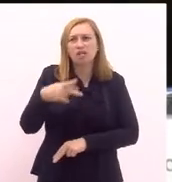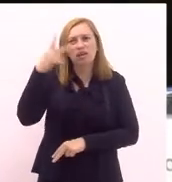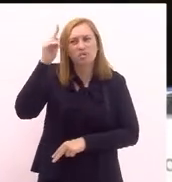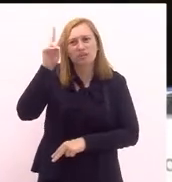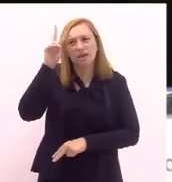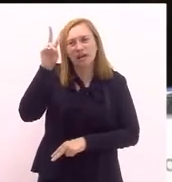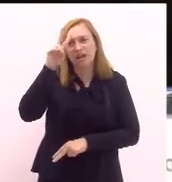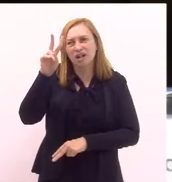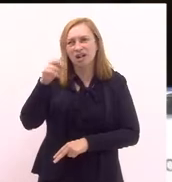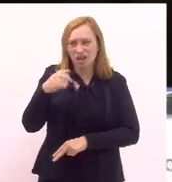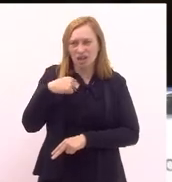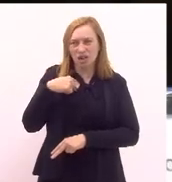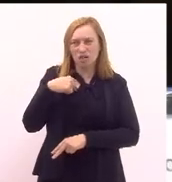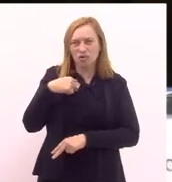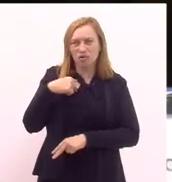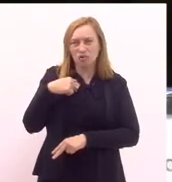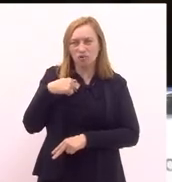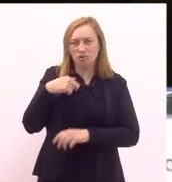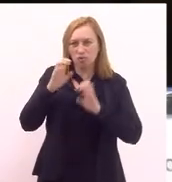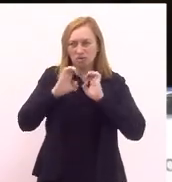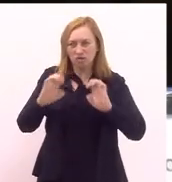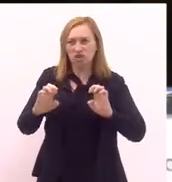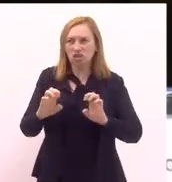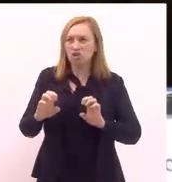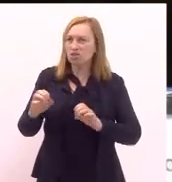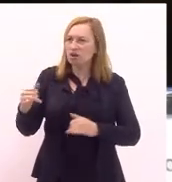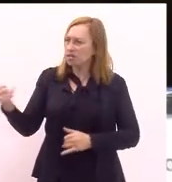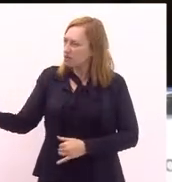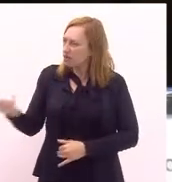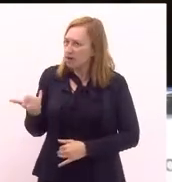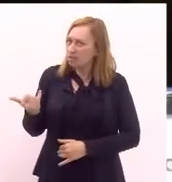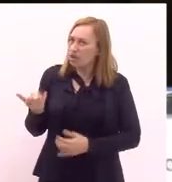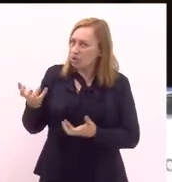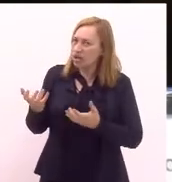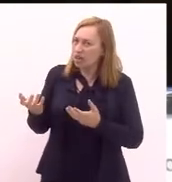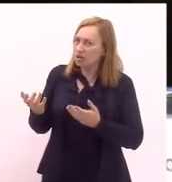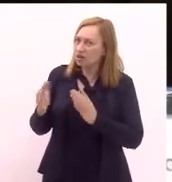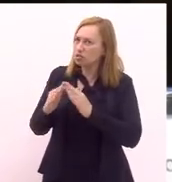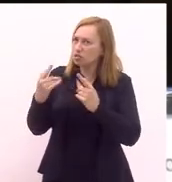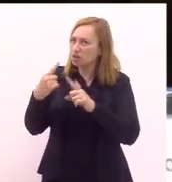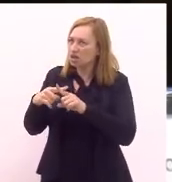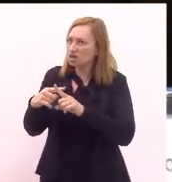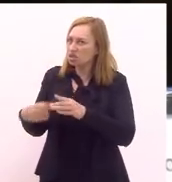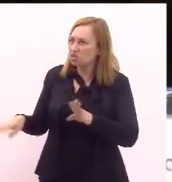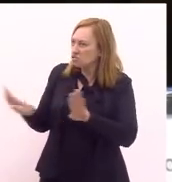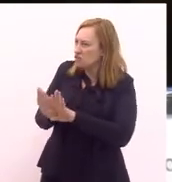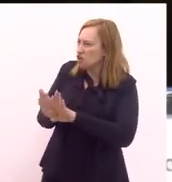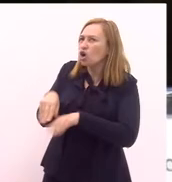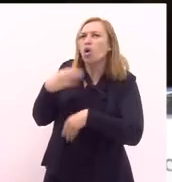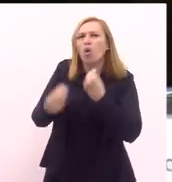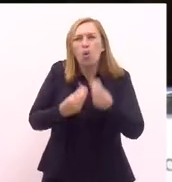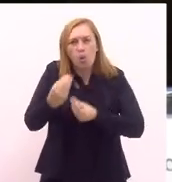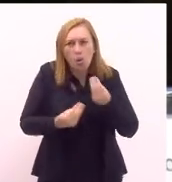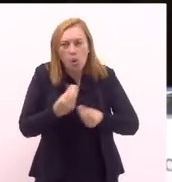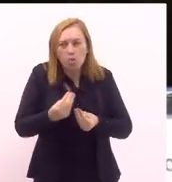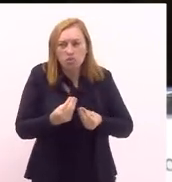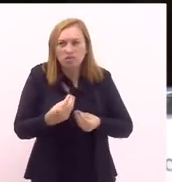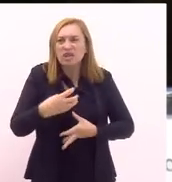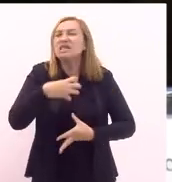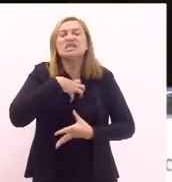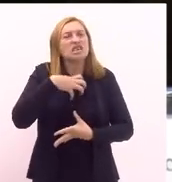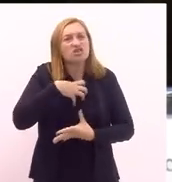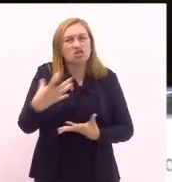lembrar que eu como evangélico se alguém chegar para mim e dizer assim eu quero que sua igreja feche como é que o evangélico vai se